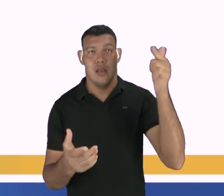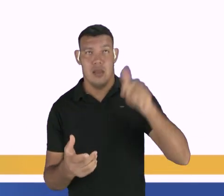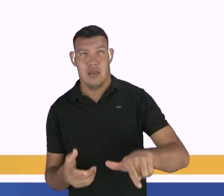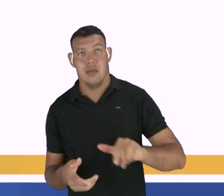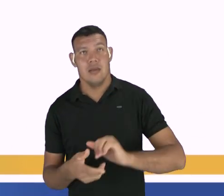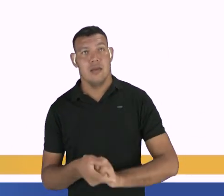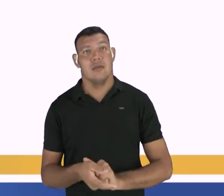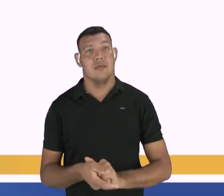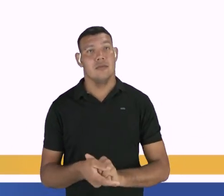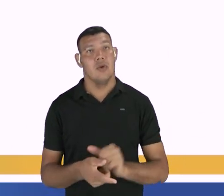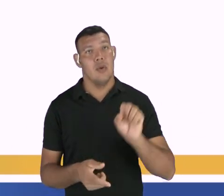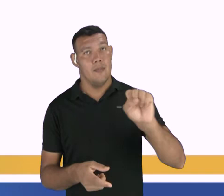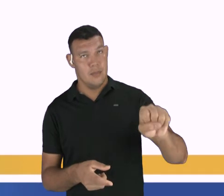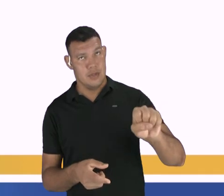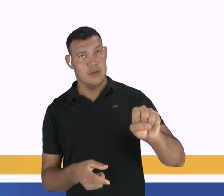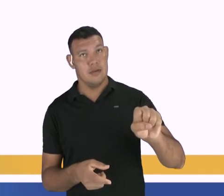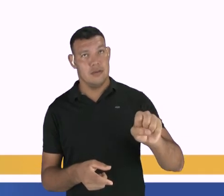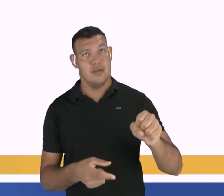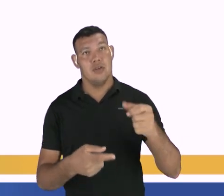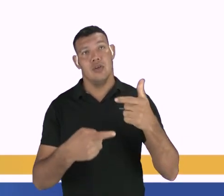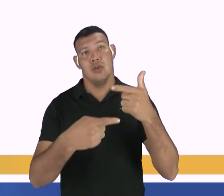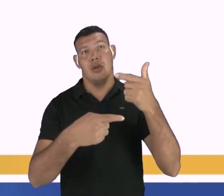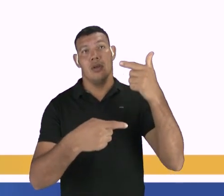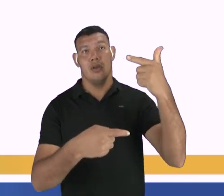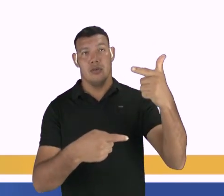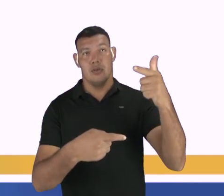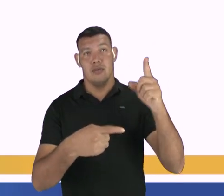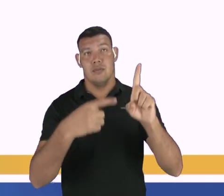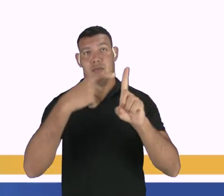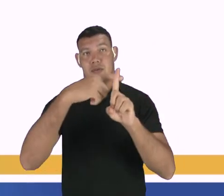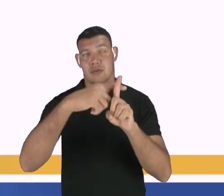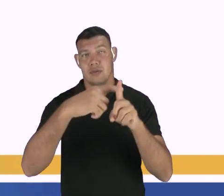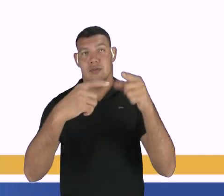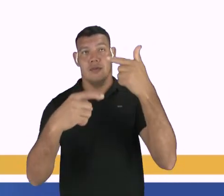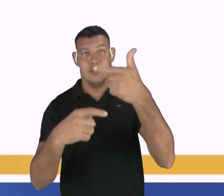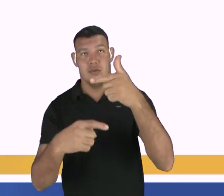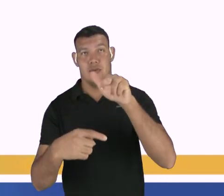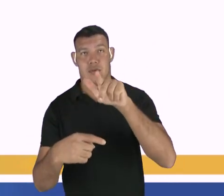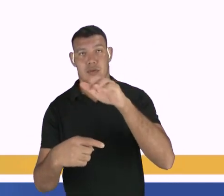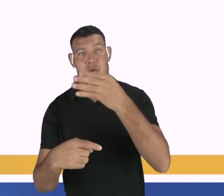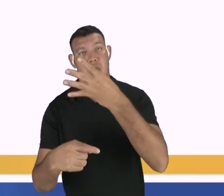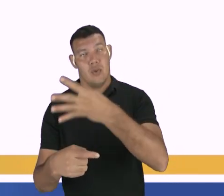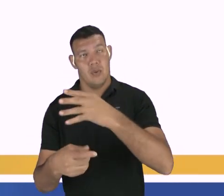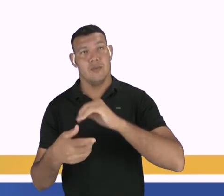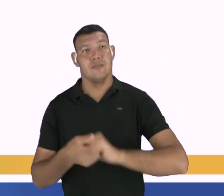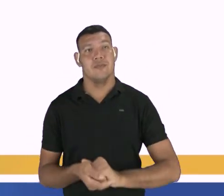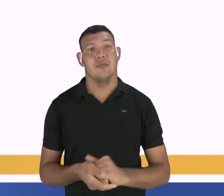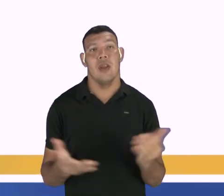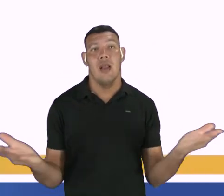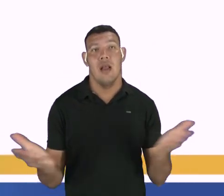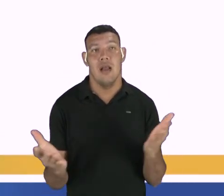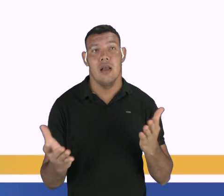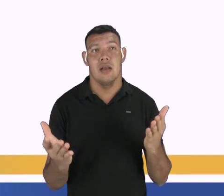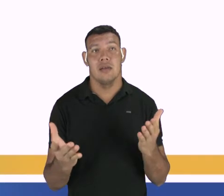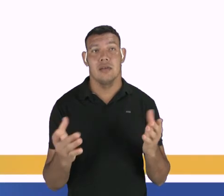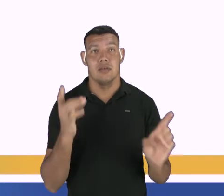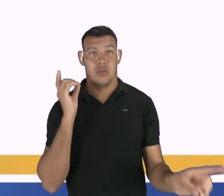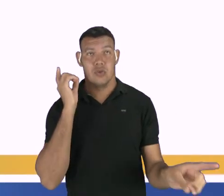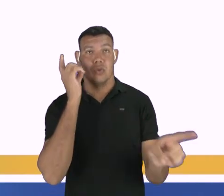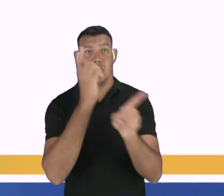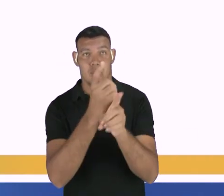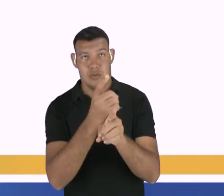somar os numeradores. 2 mais 2, 4. Então, 4/8. Para encontrar a fração de chocolate que